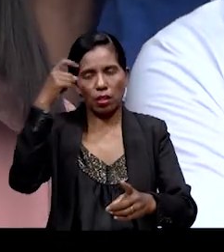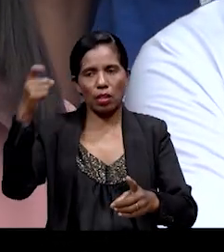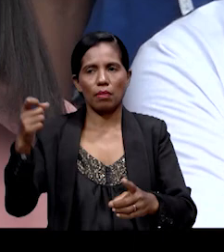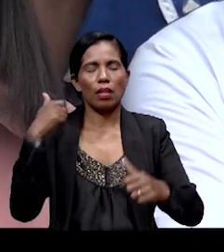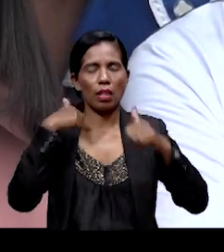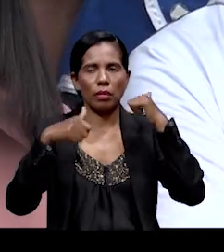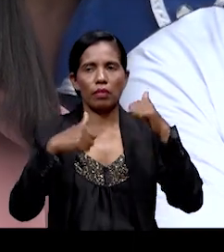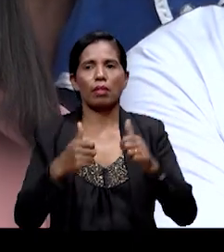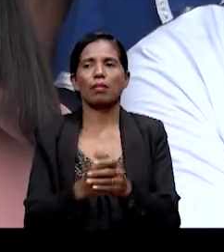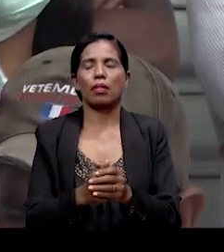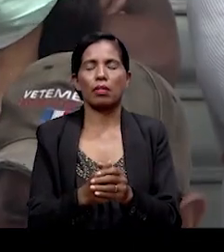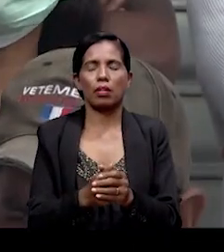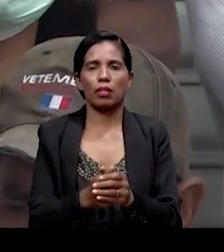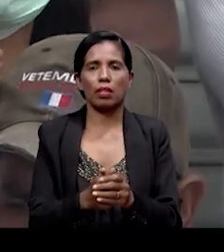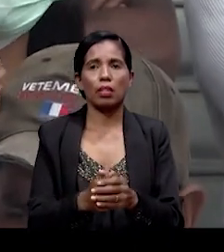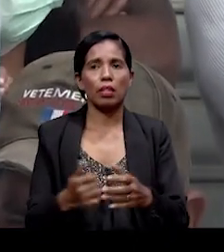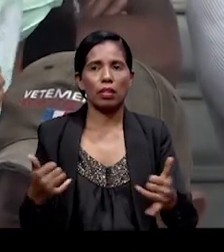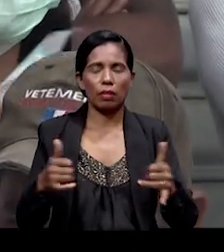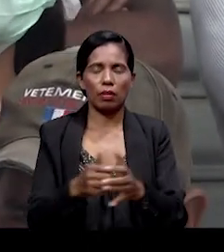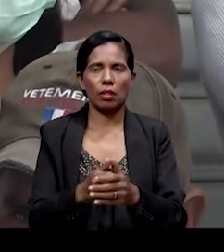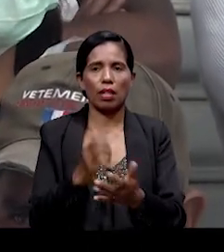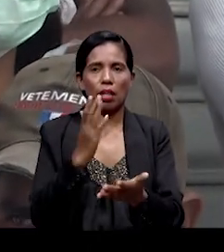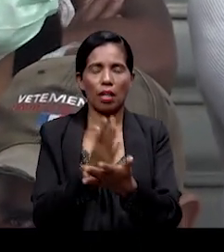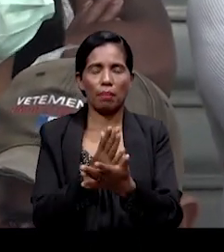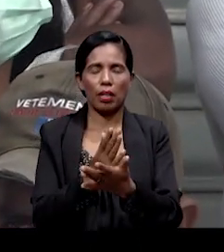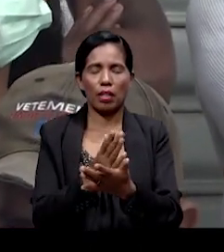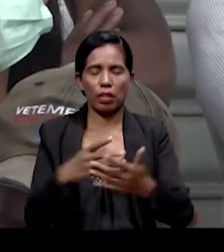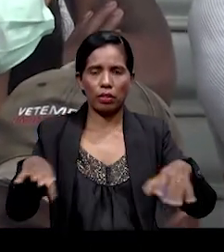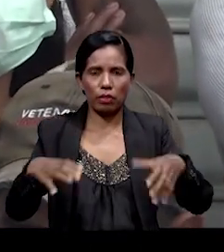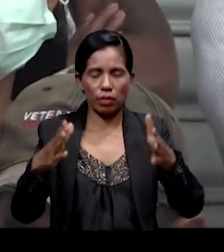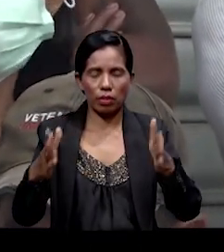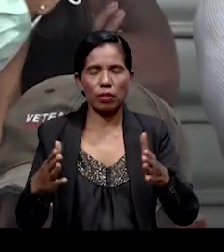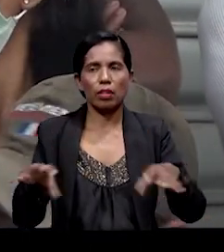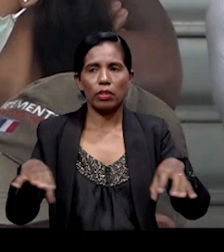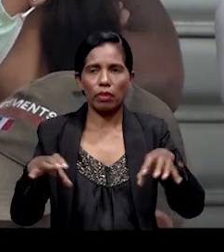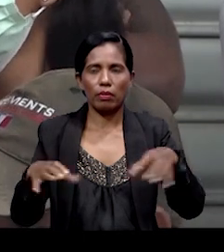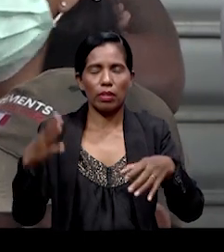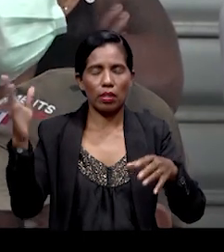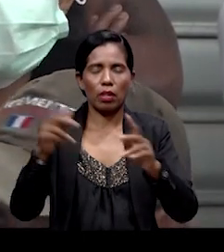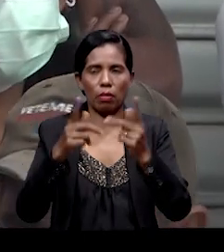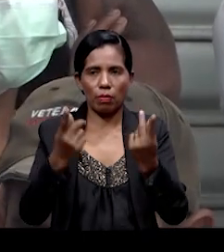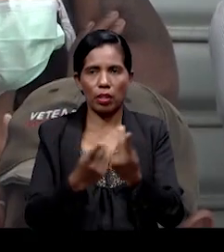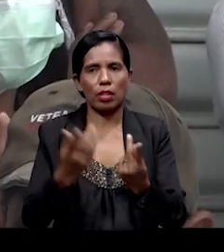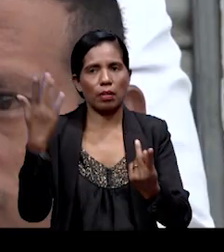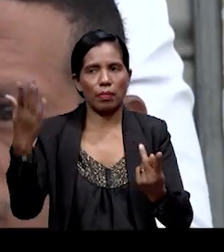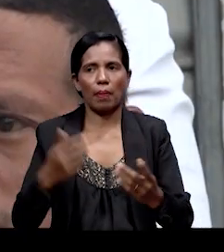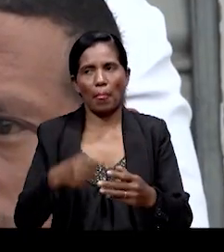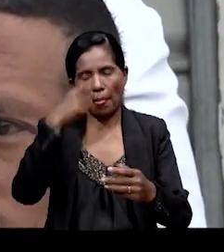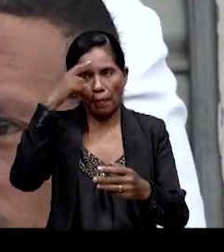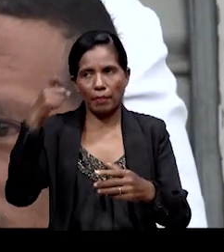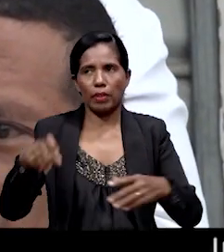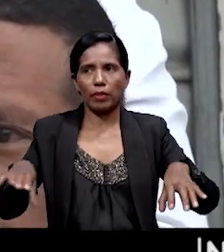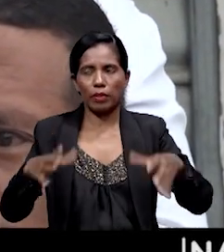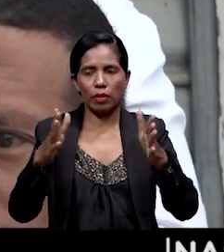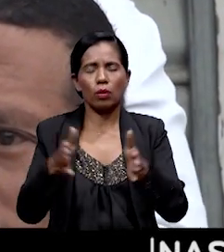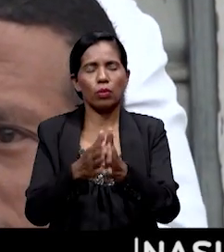atividade de jogos totobola parado, dificulta trabalhador Sira nebe durante o serviço e a companhia refere. Também né, trabalhador Sira